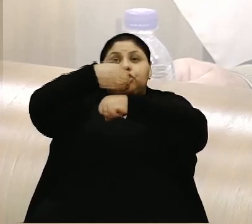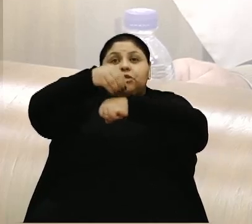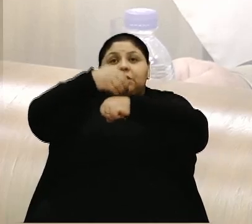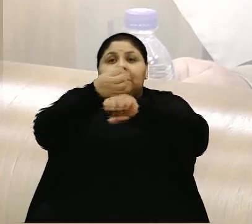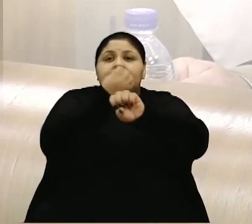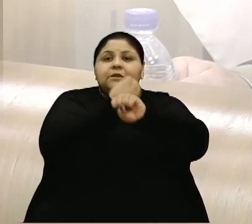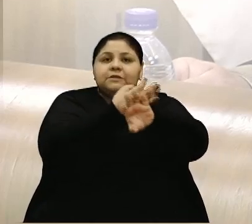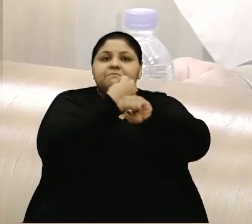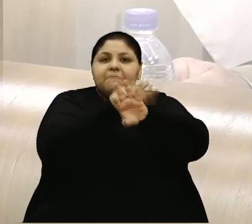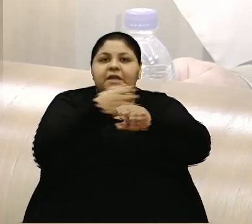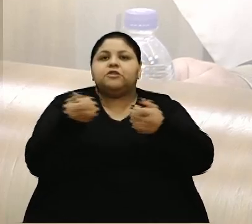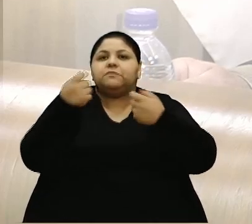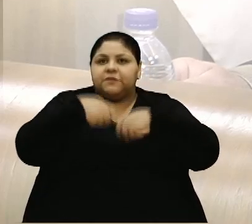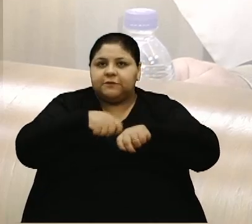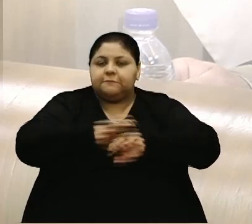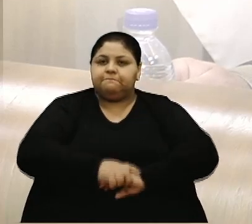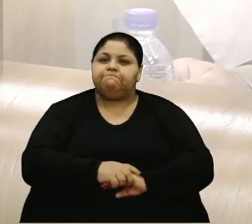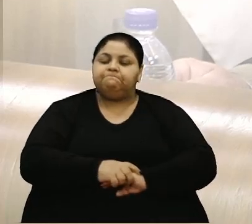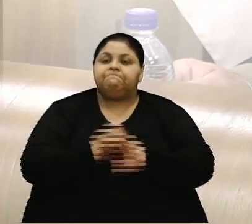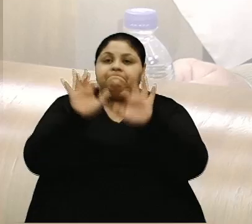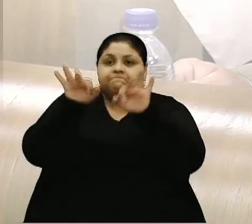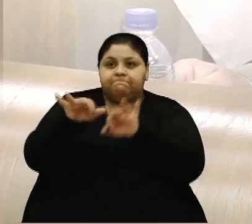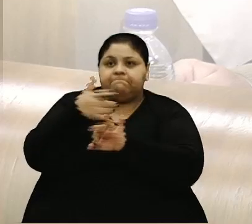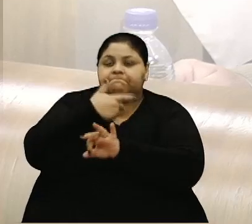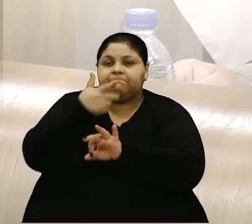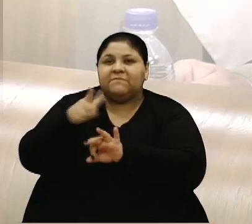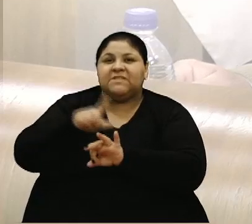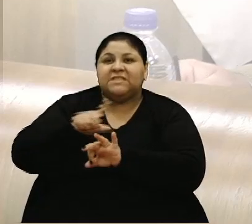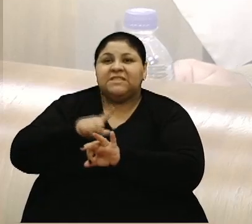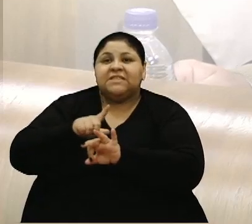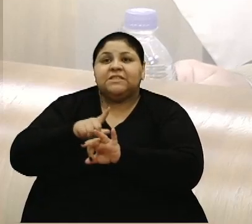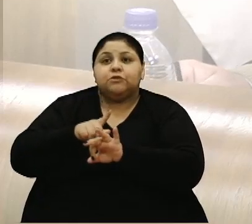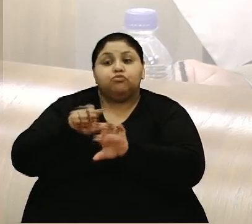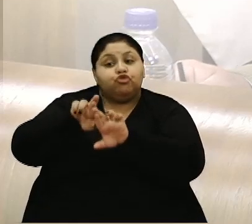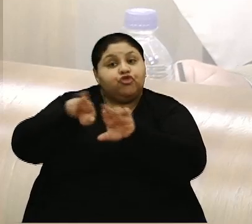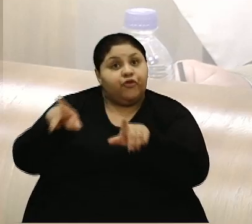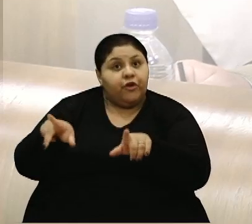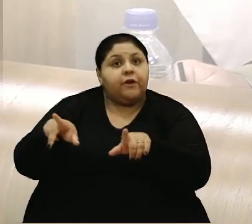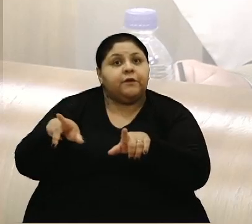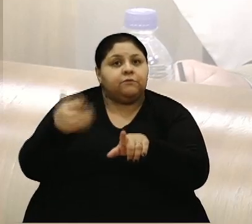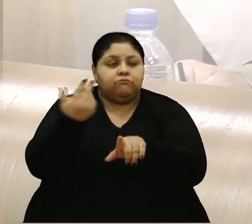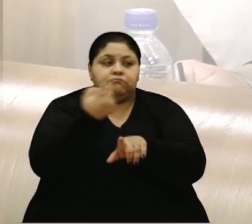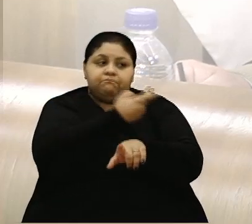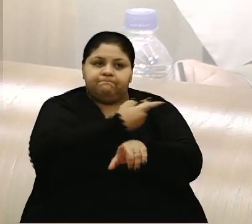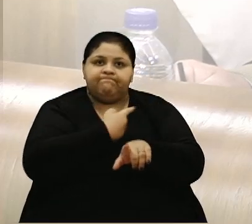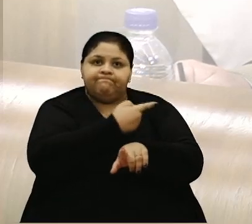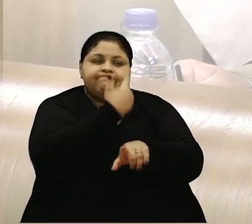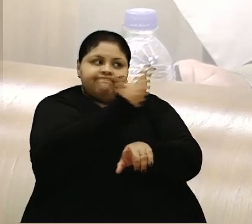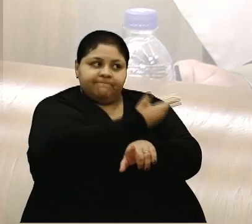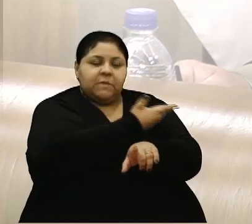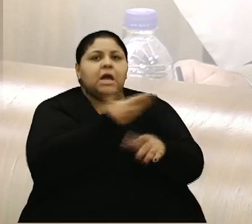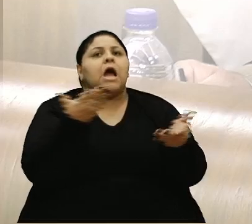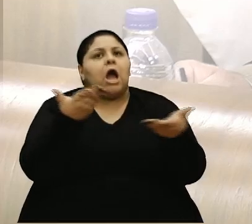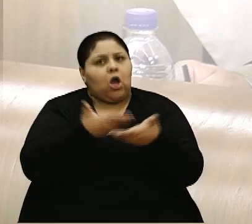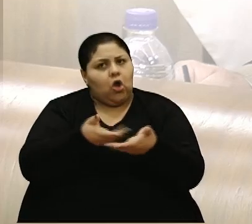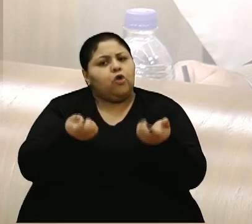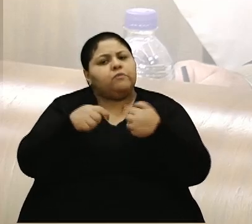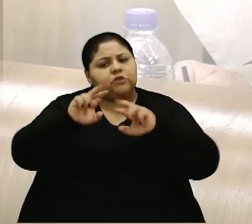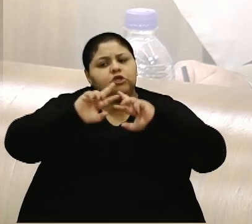está precisando. E para finalizar, dizer o seguinte: nós temos muitas divergências, eu e o senhor. Agora, eu preciso